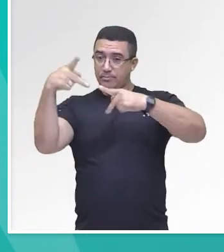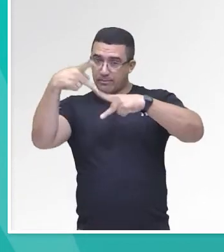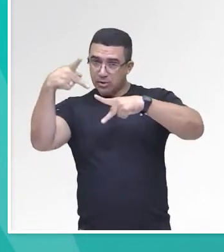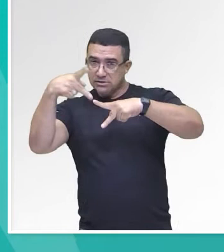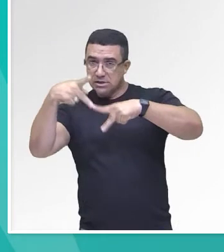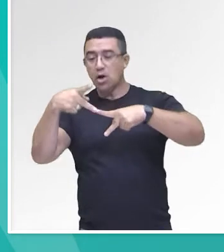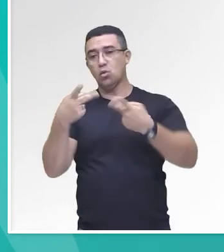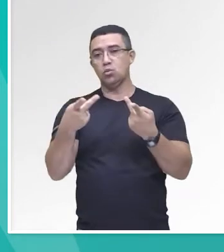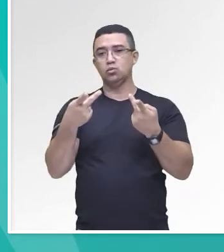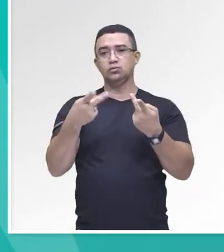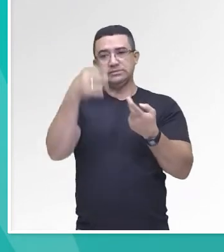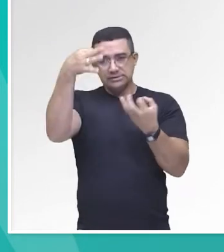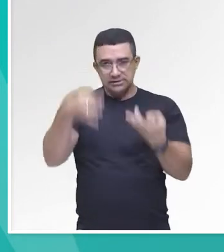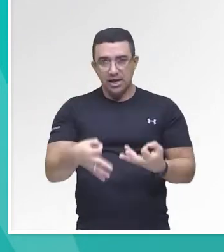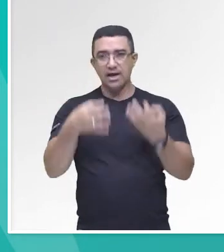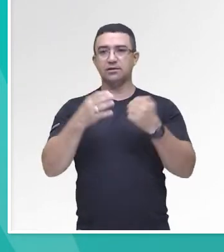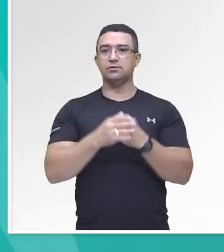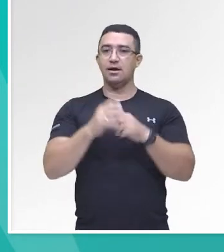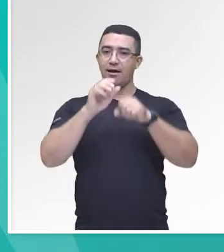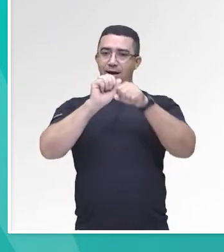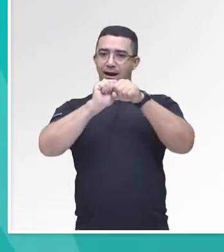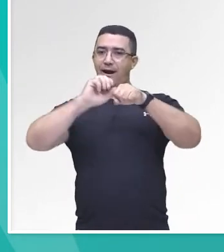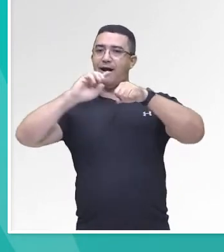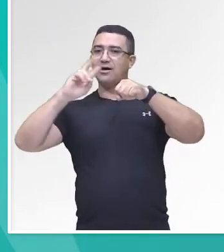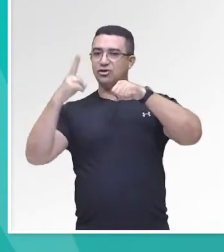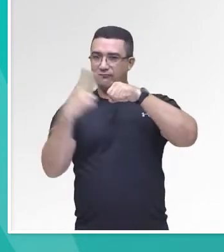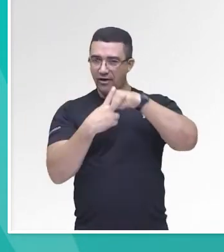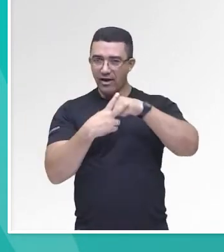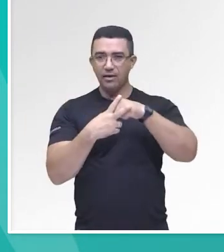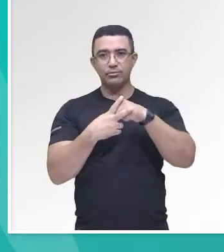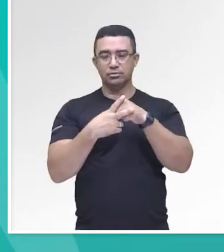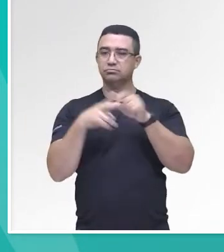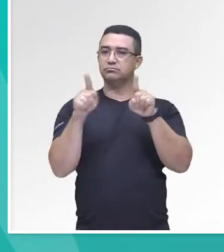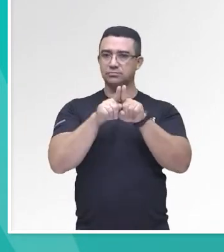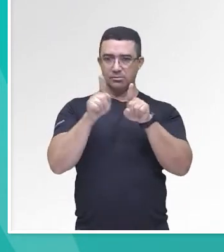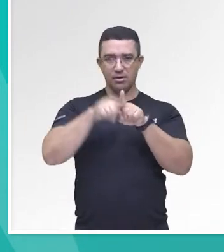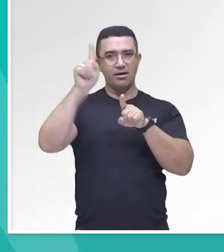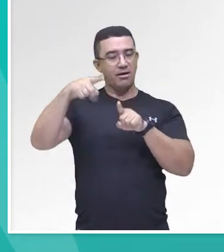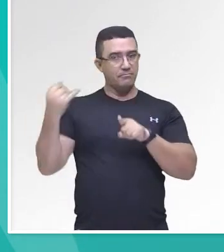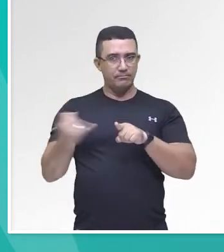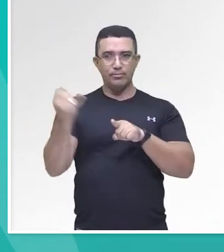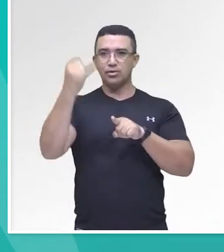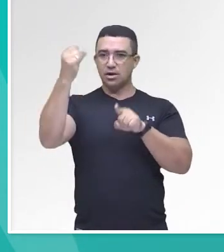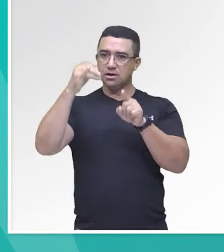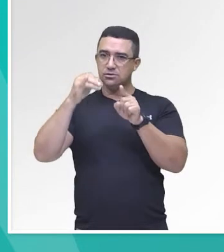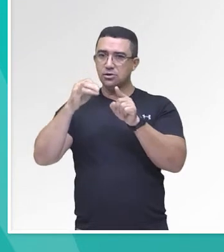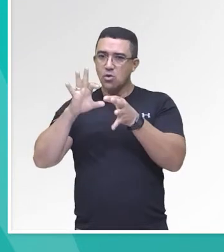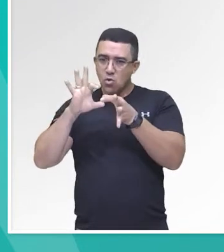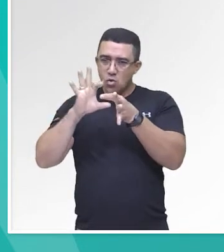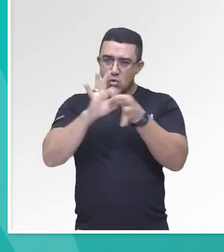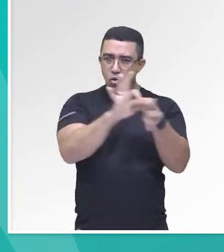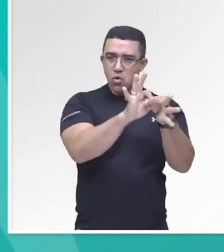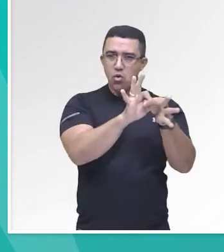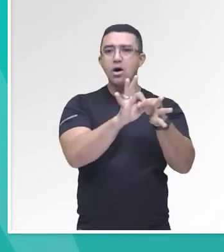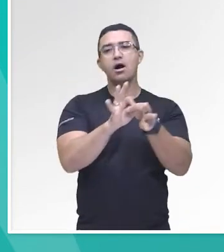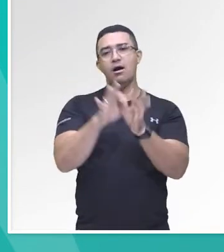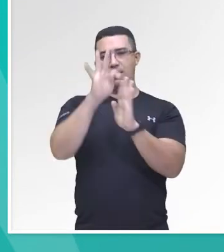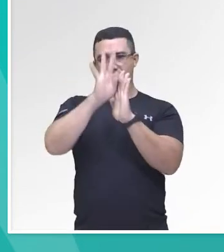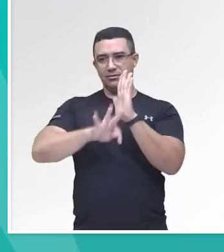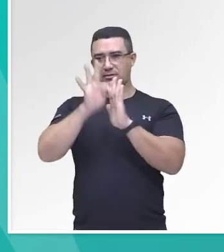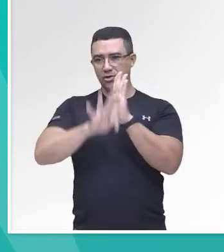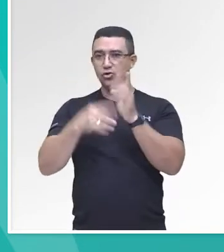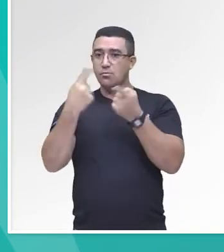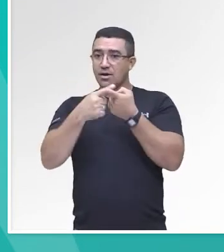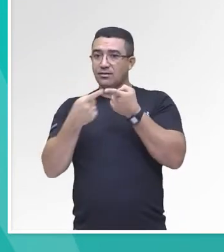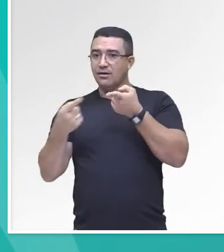conjunções, advérbios e locuções adverbiais são responsáveis pela coesão do texto, porque estabelecem uma